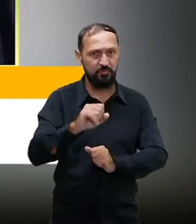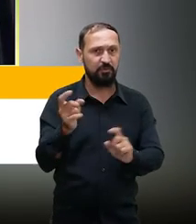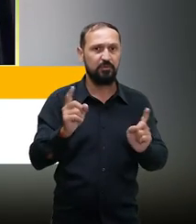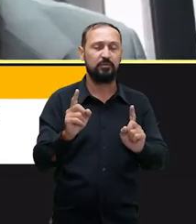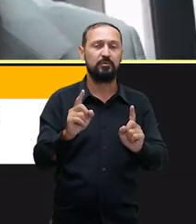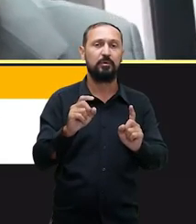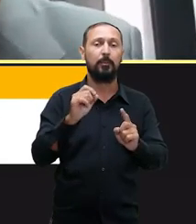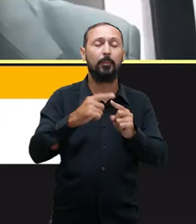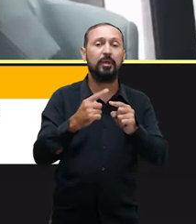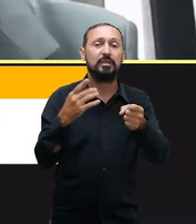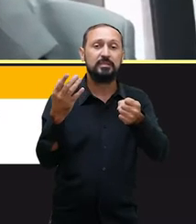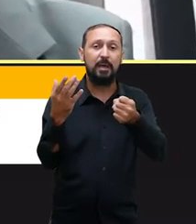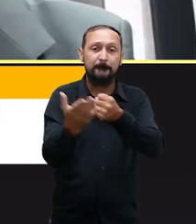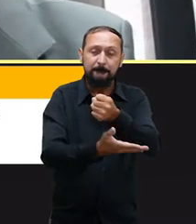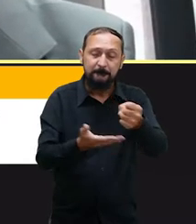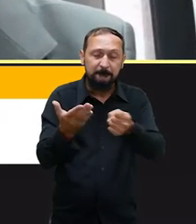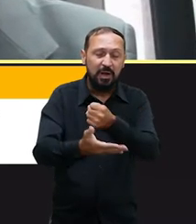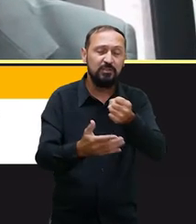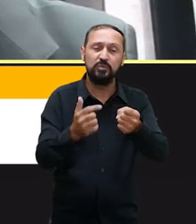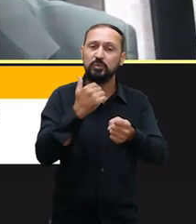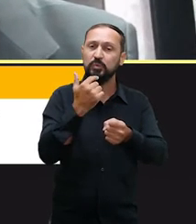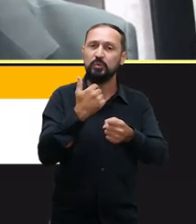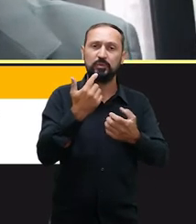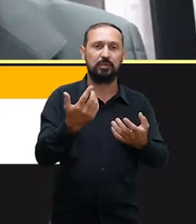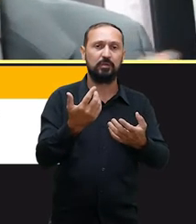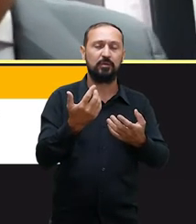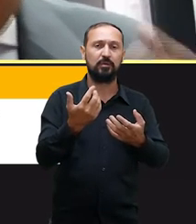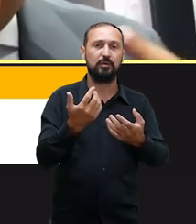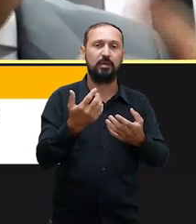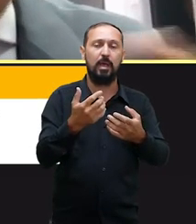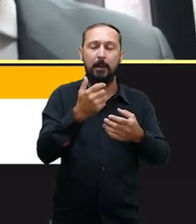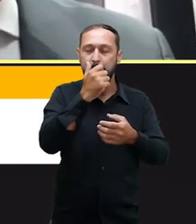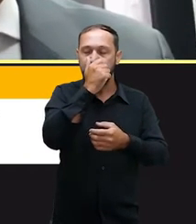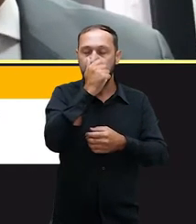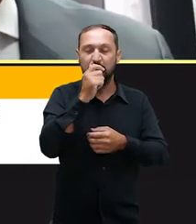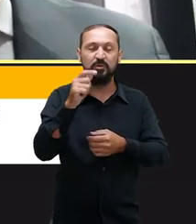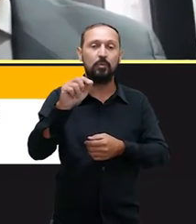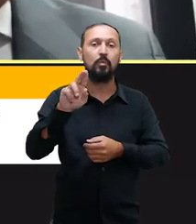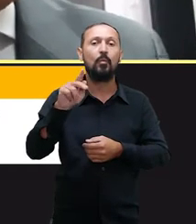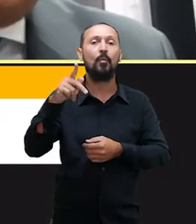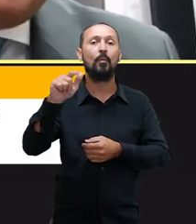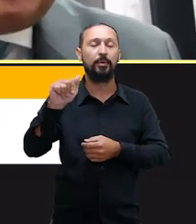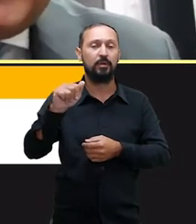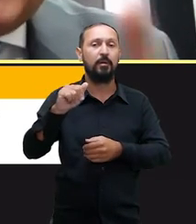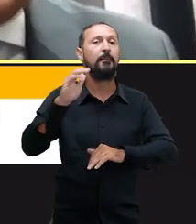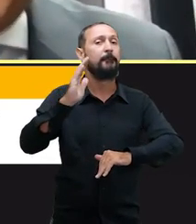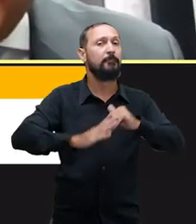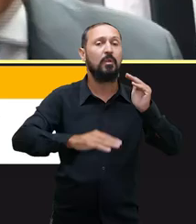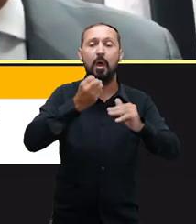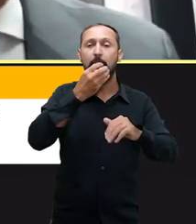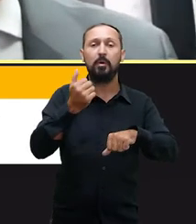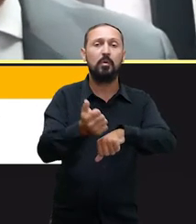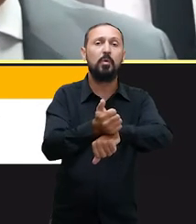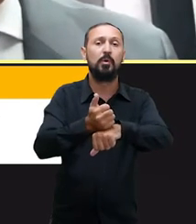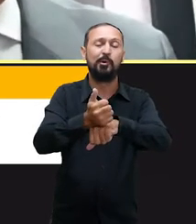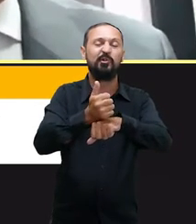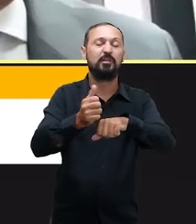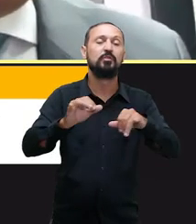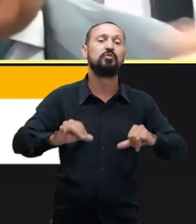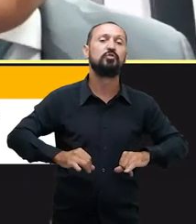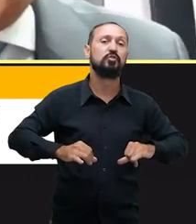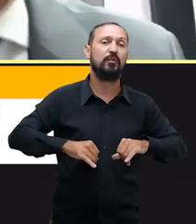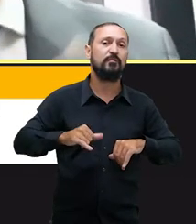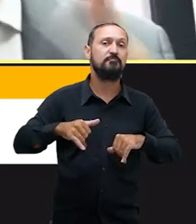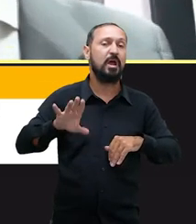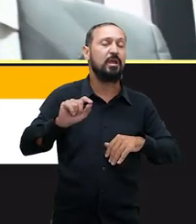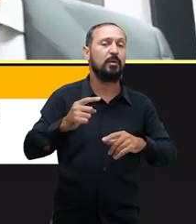não basta. Se a rede básica não funciona, afoga a UPA, embora com profissionais extremamente